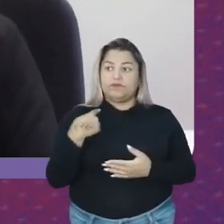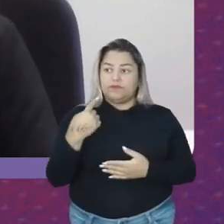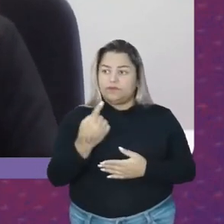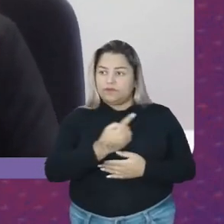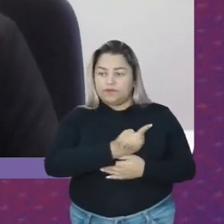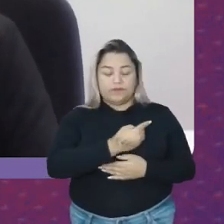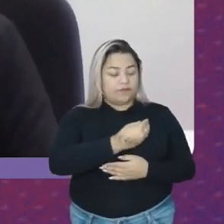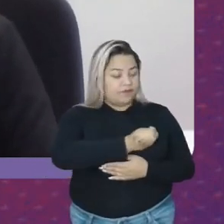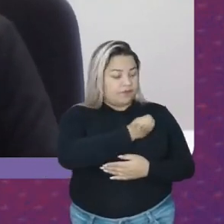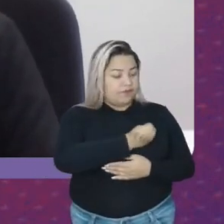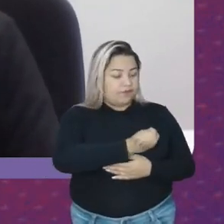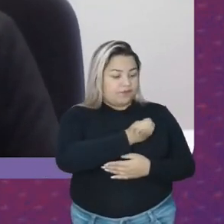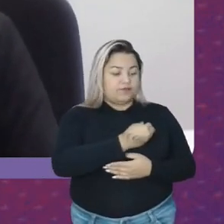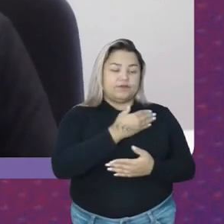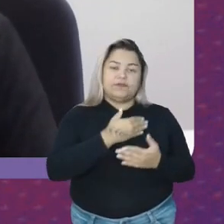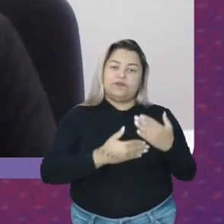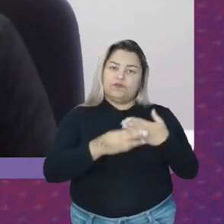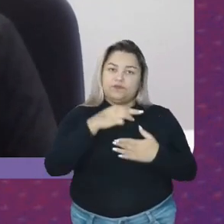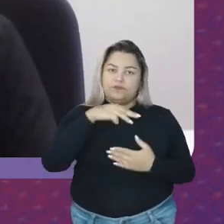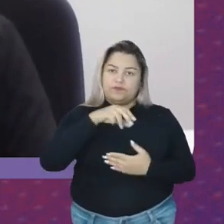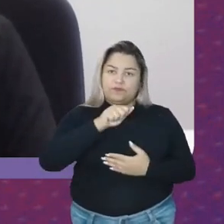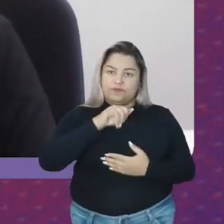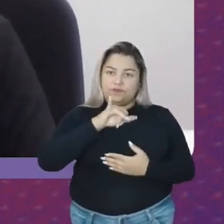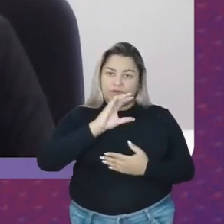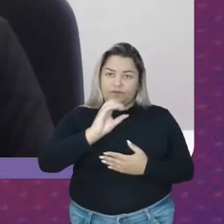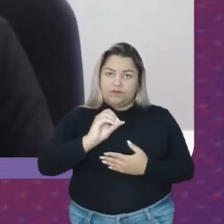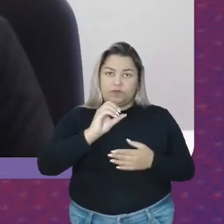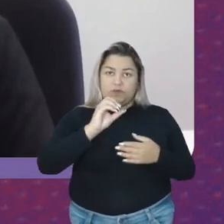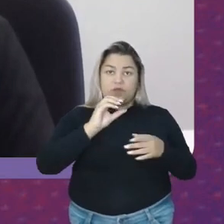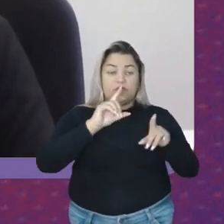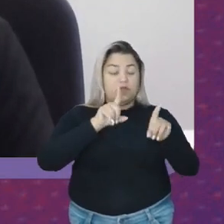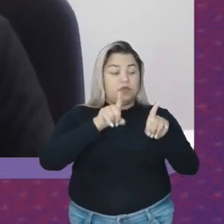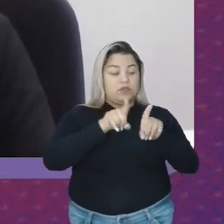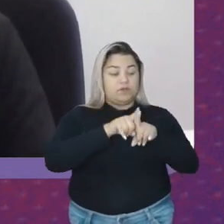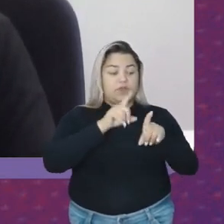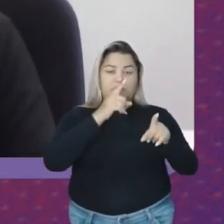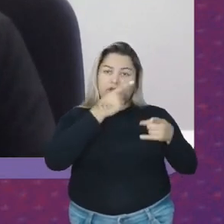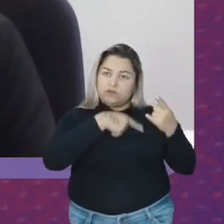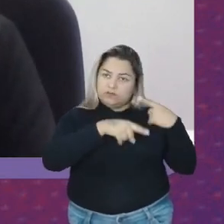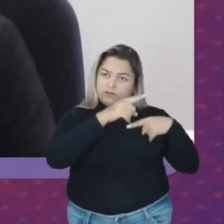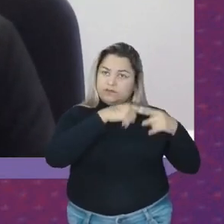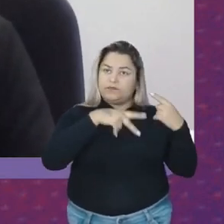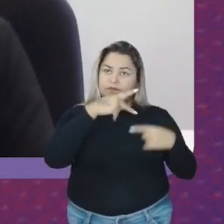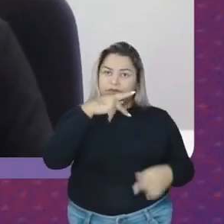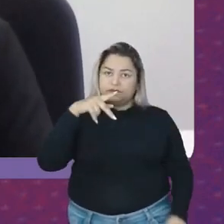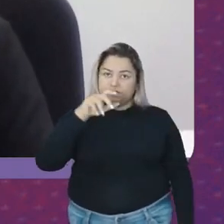vivendo aí desde maio essa construção do PPA